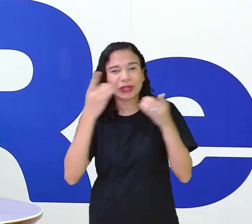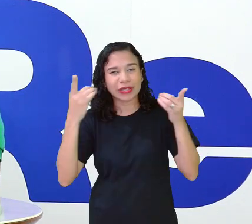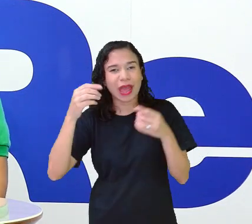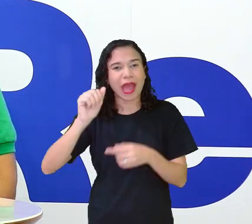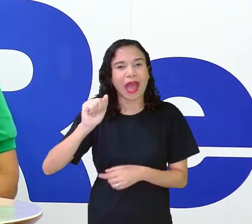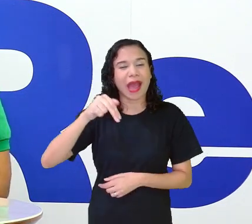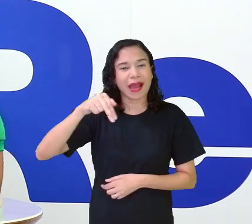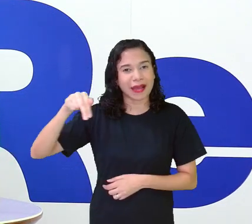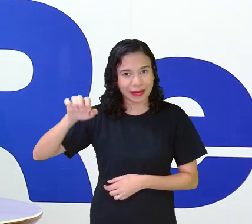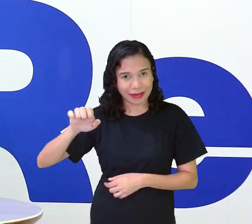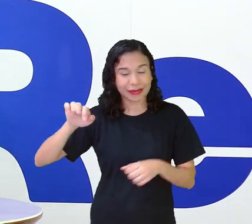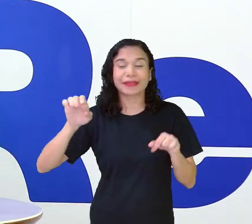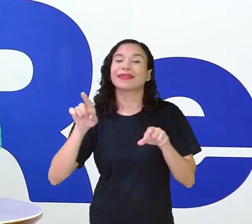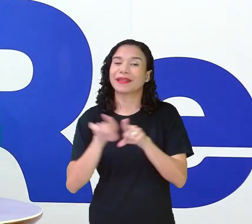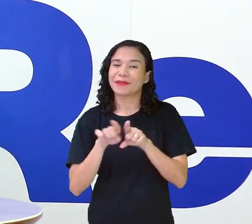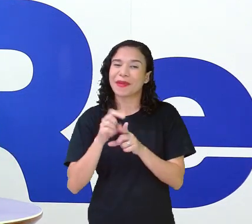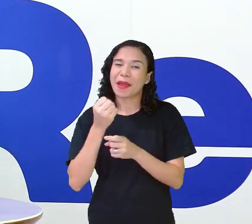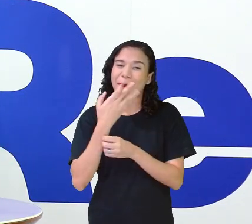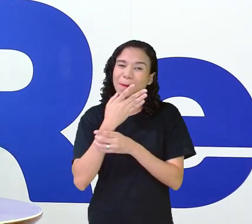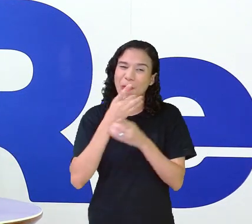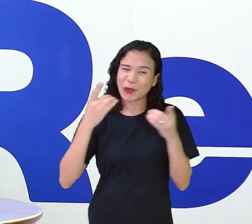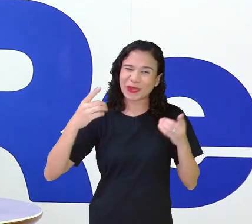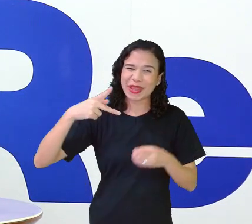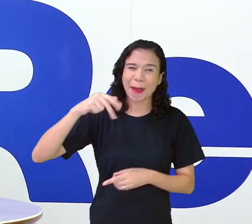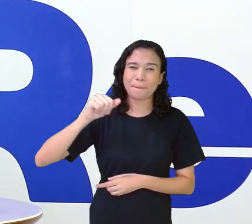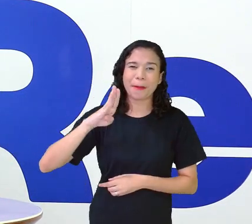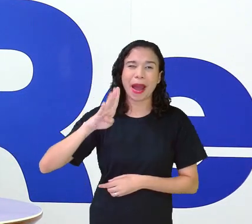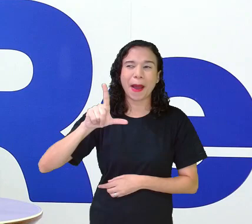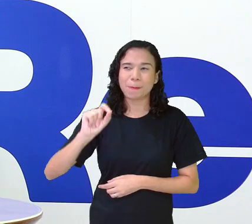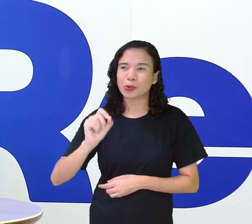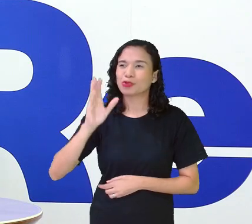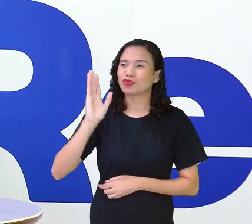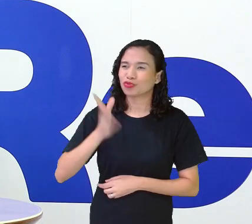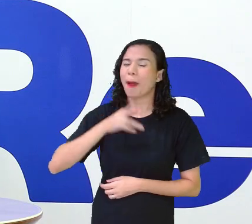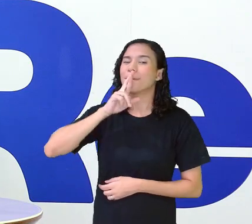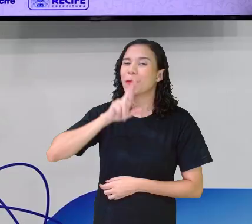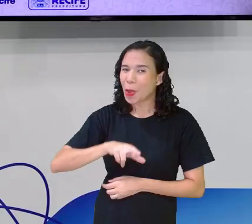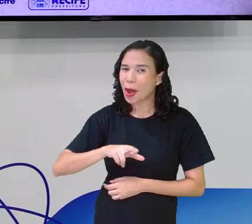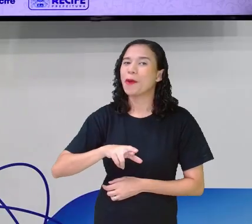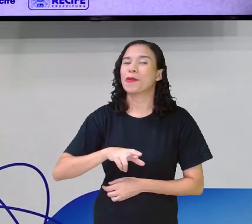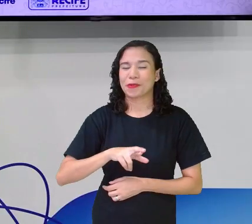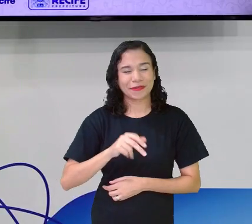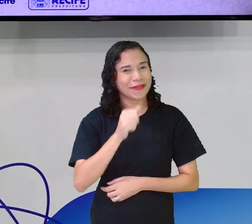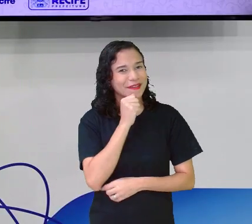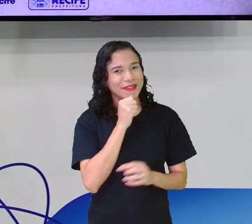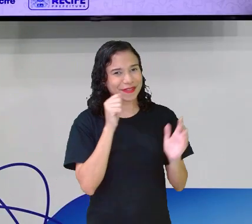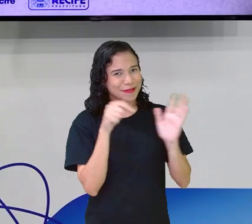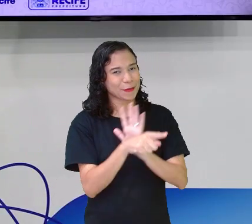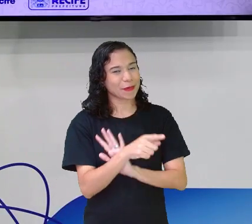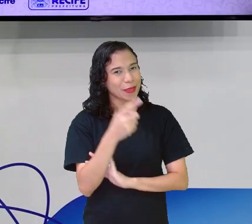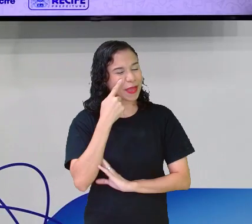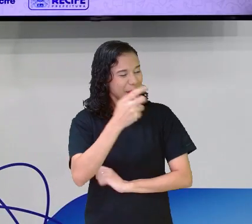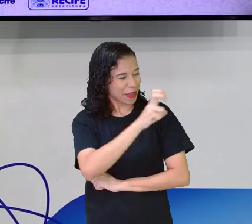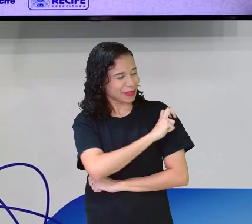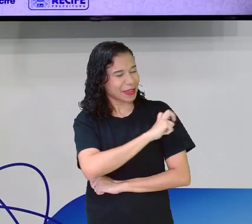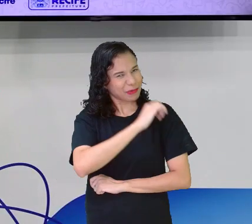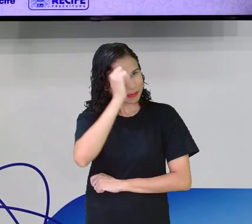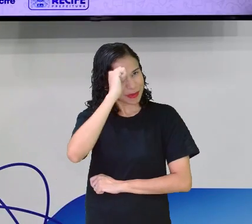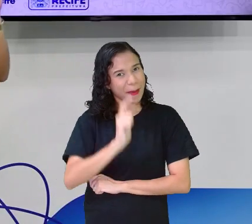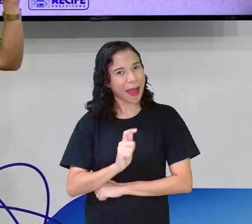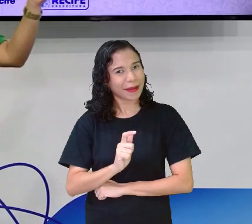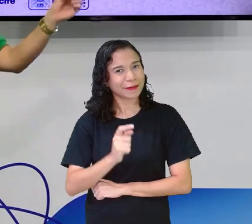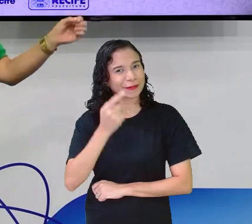já respondeu aí a questão que você colocou. Já respondeu e eu nem perguntei. Vejam mesmo, que 5º ano esperto,